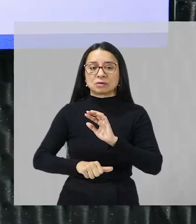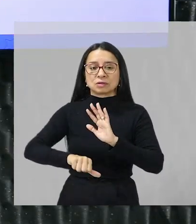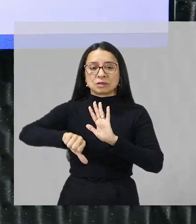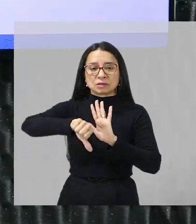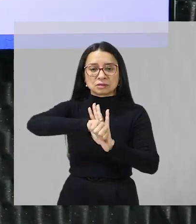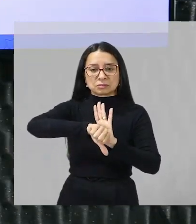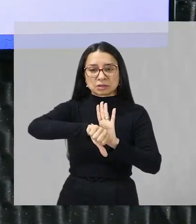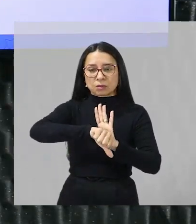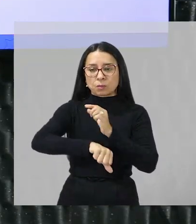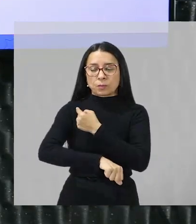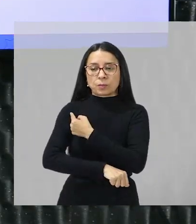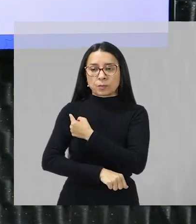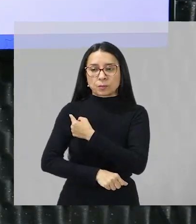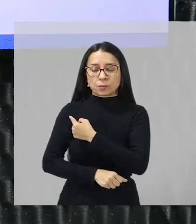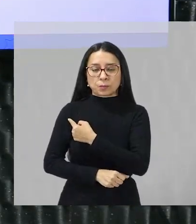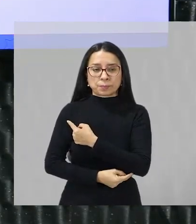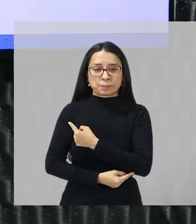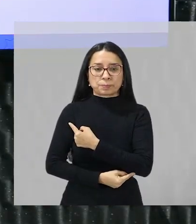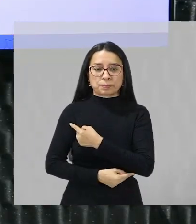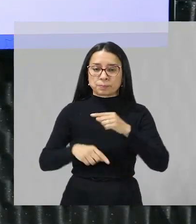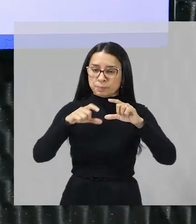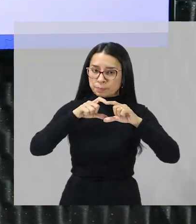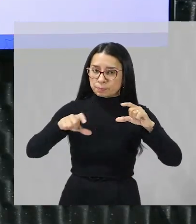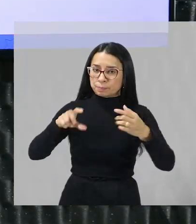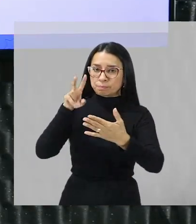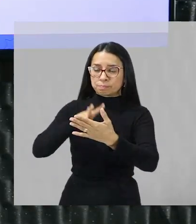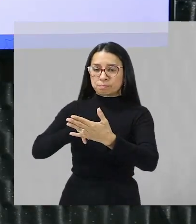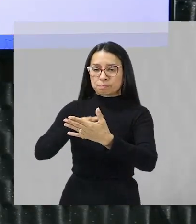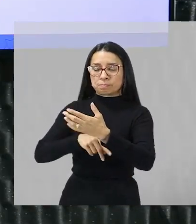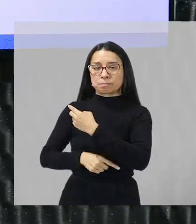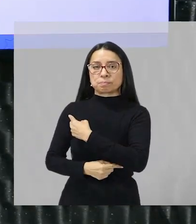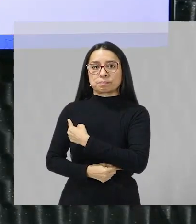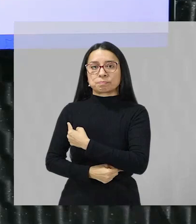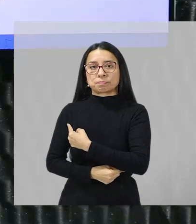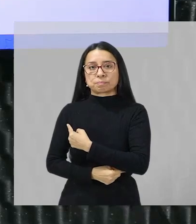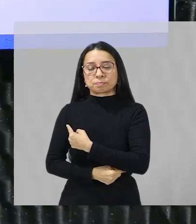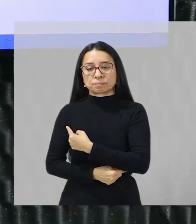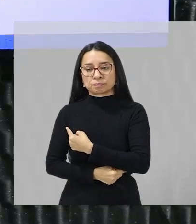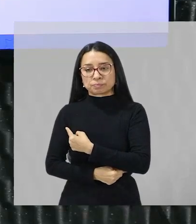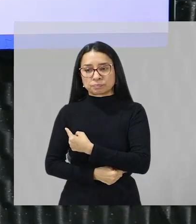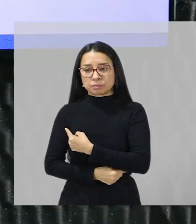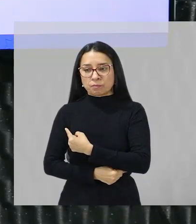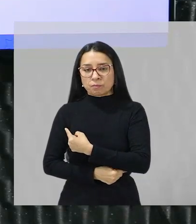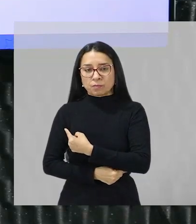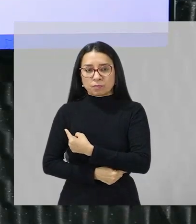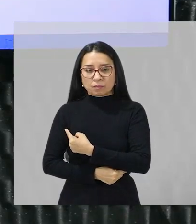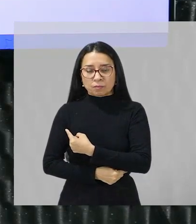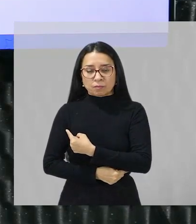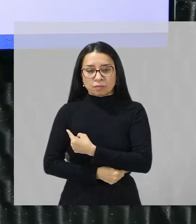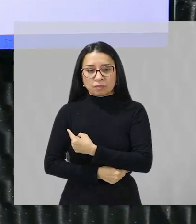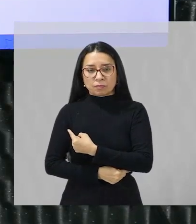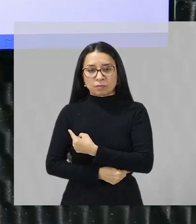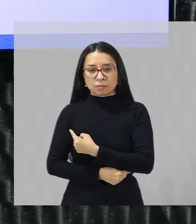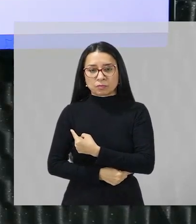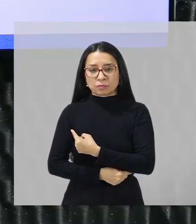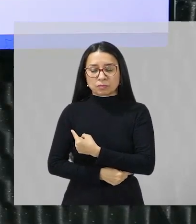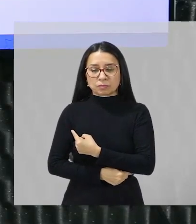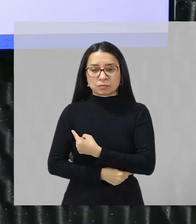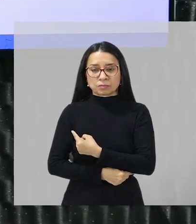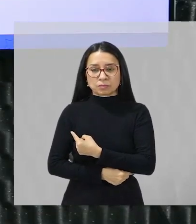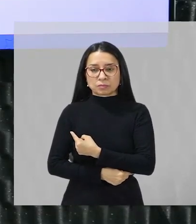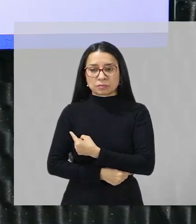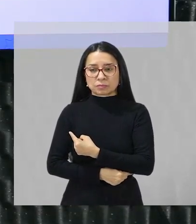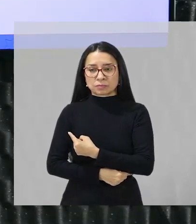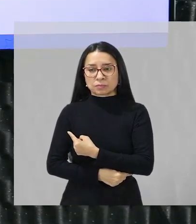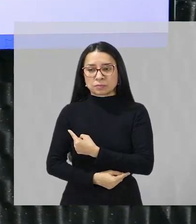quê? O que o universo da dança tem para nos dizer sobre o gênero masculino? É essa